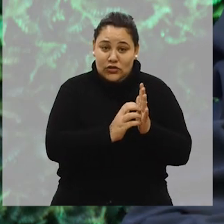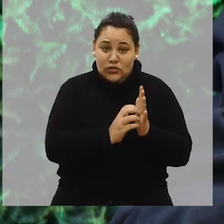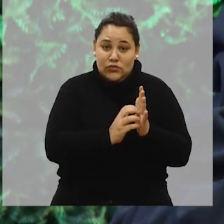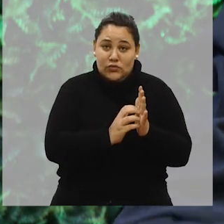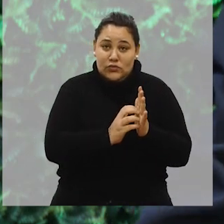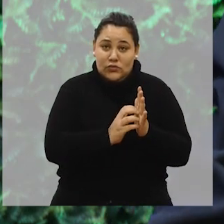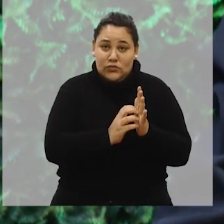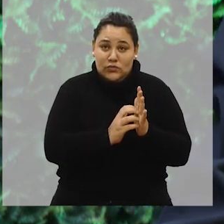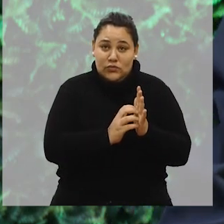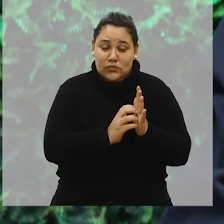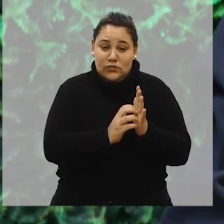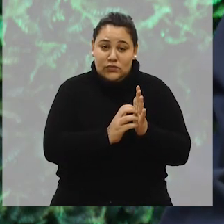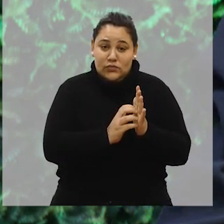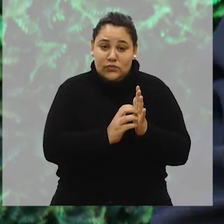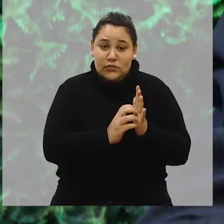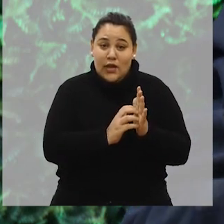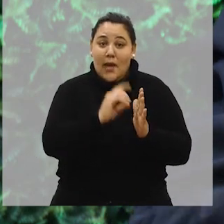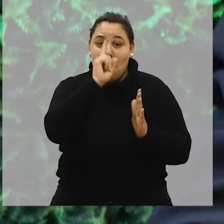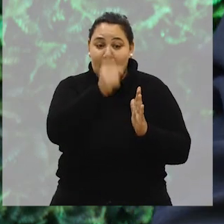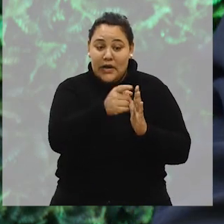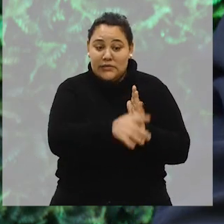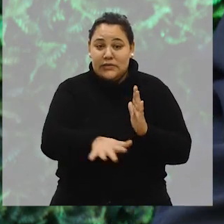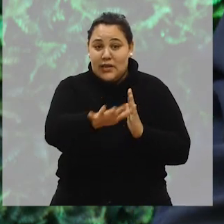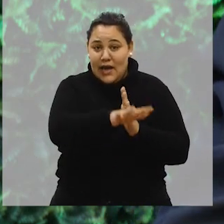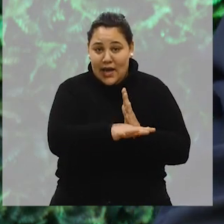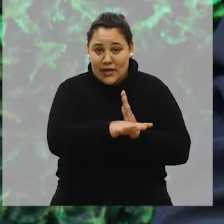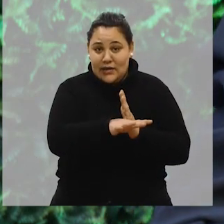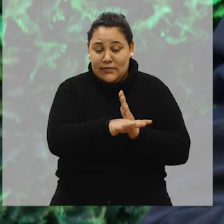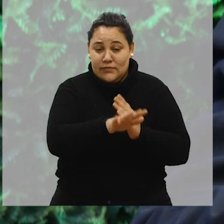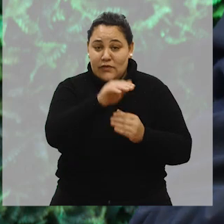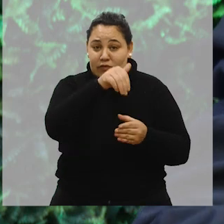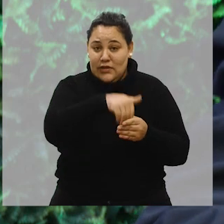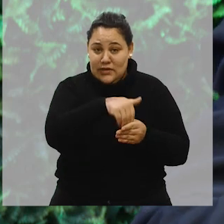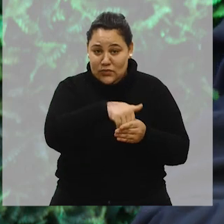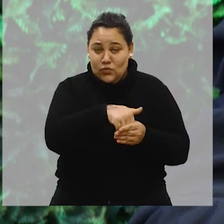das áreas eleitorais, são donos